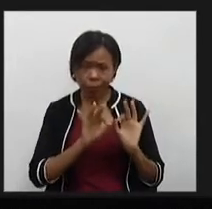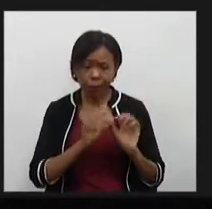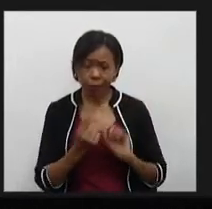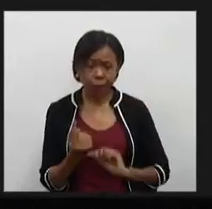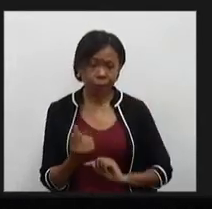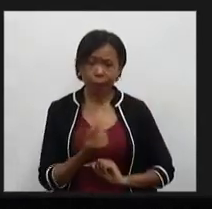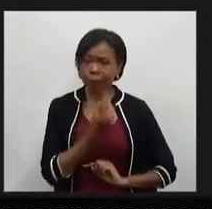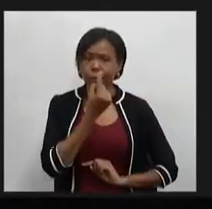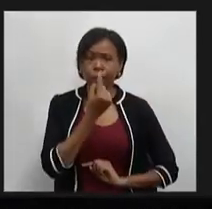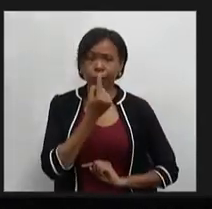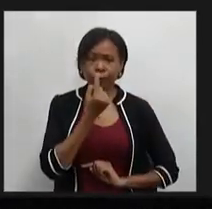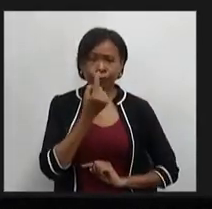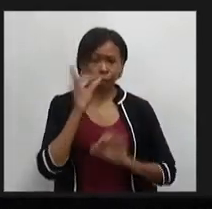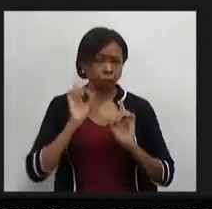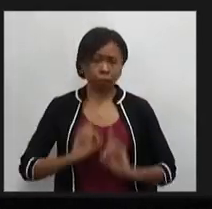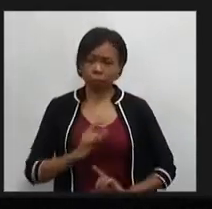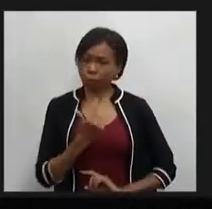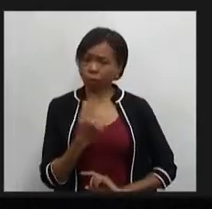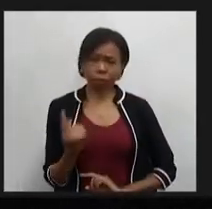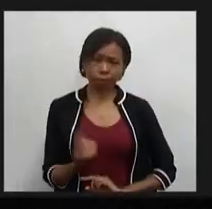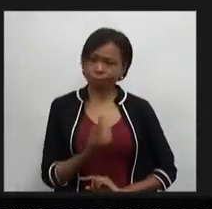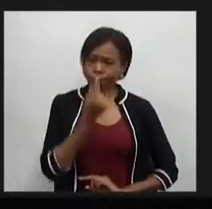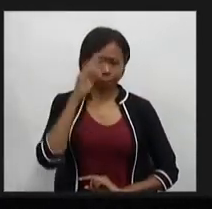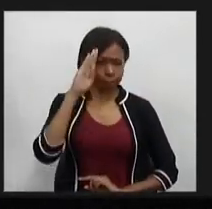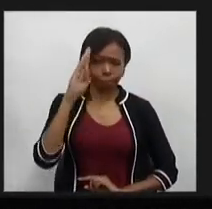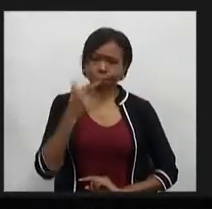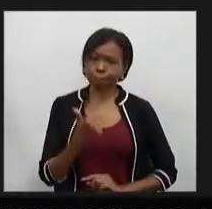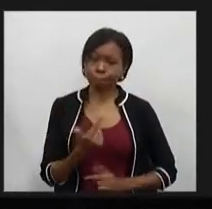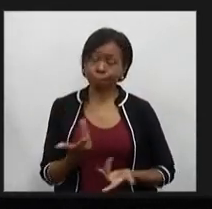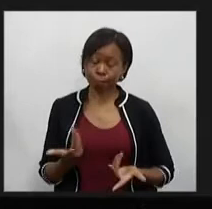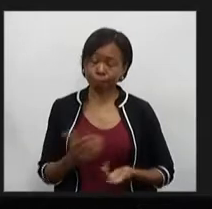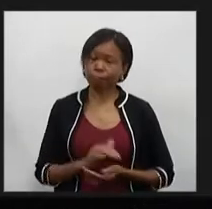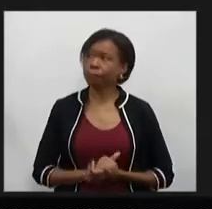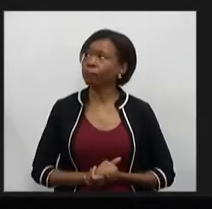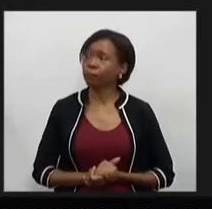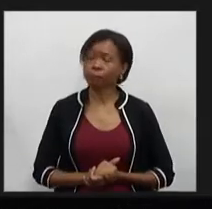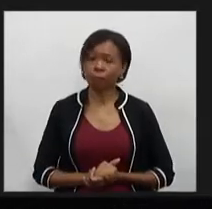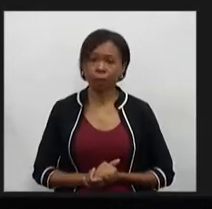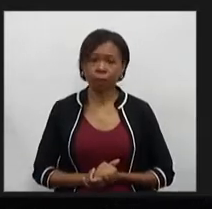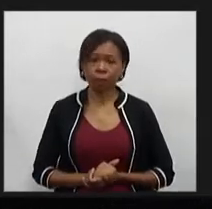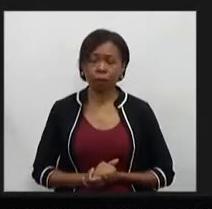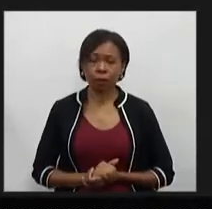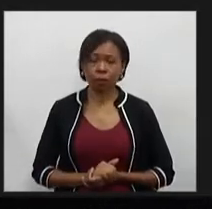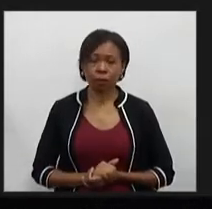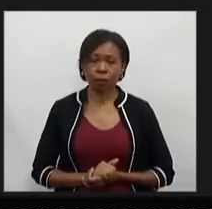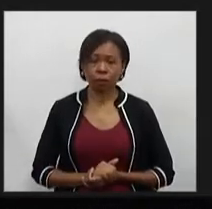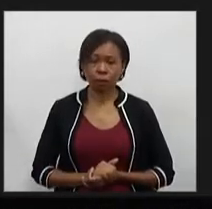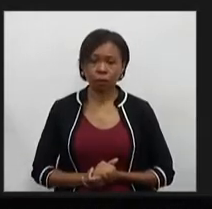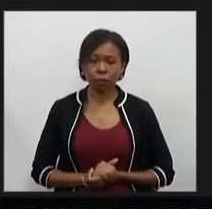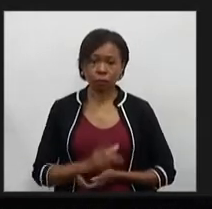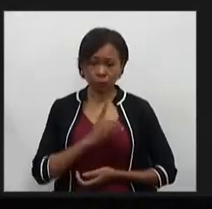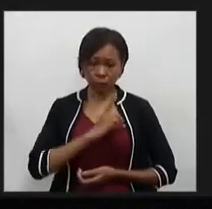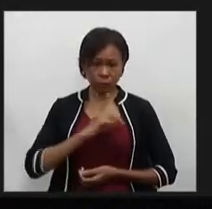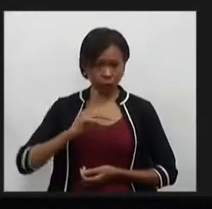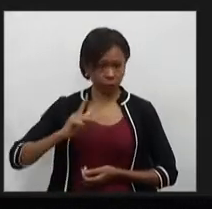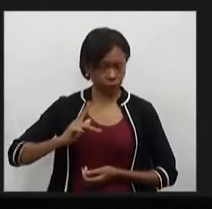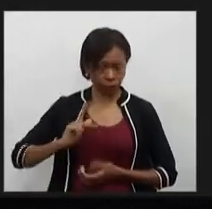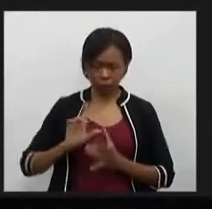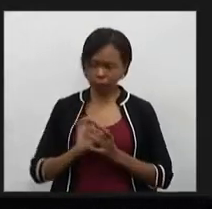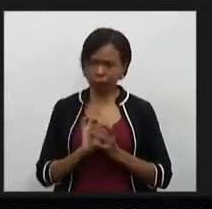eu não vou me alongar na minha fala, mas eu queria colocar a Defensoria Pública à disposição para o que for necessário,